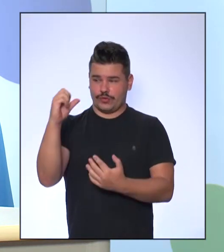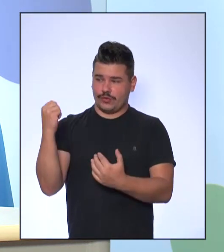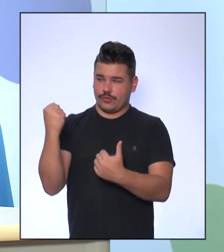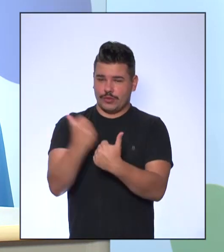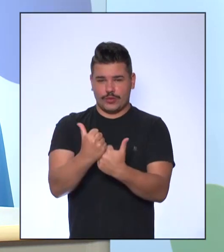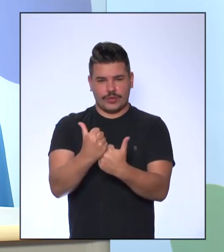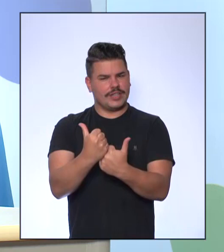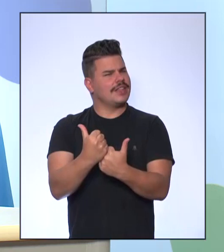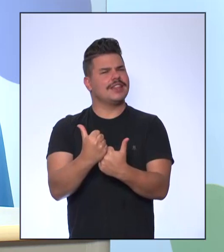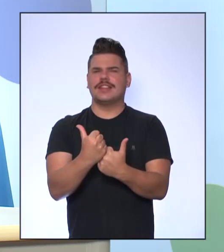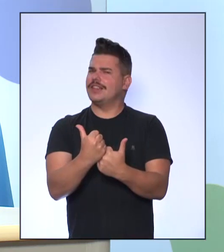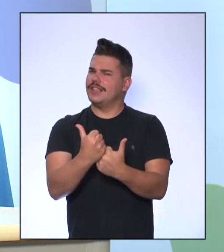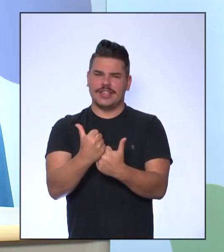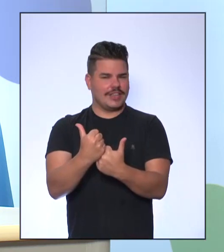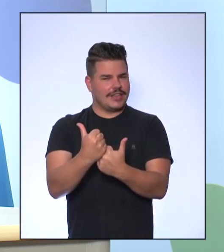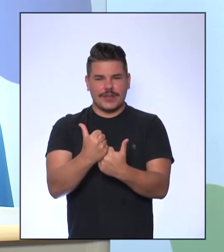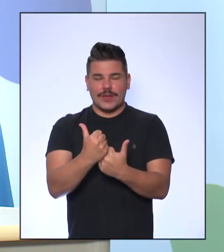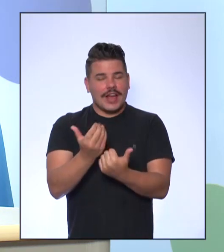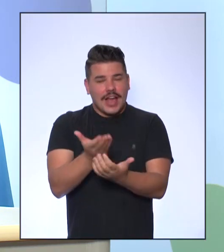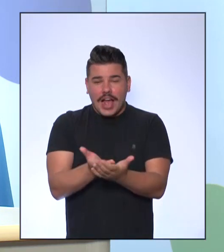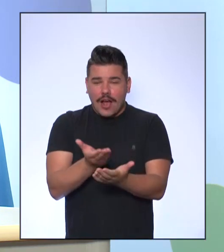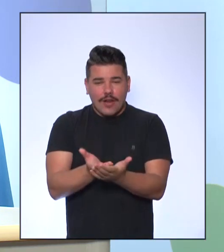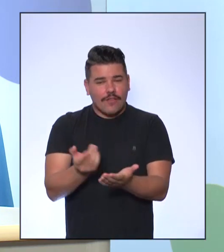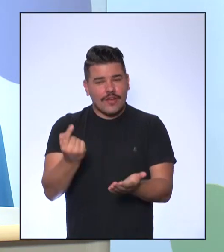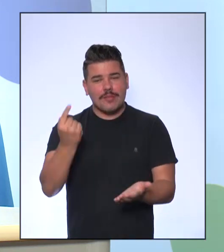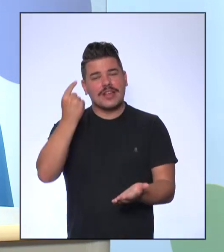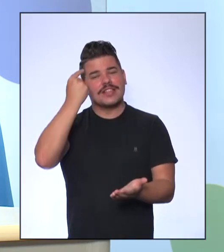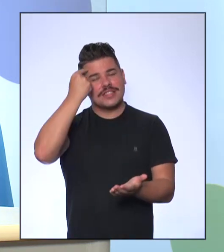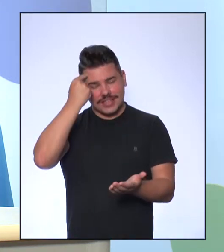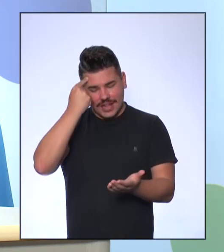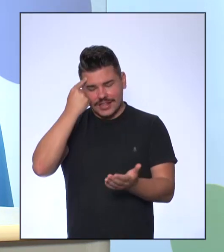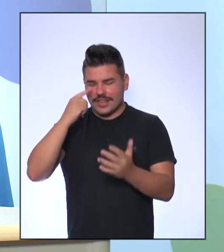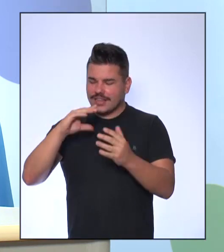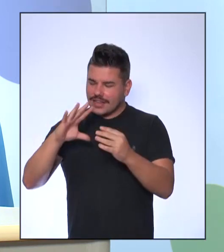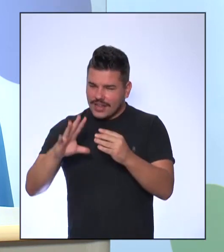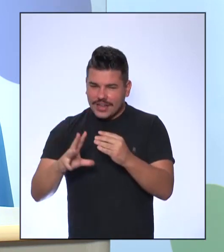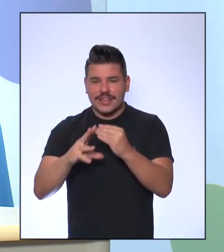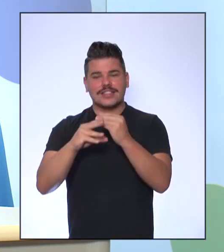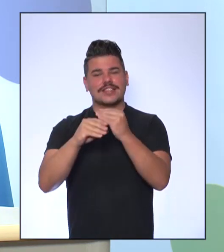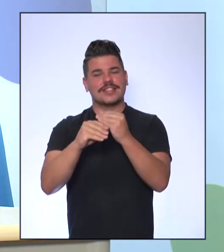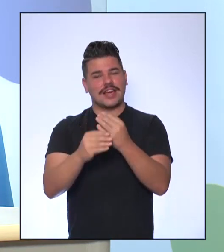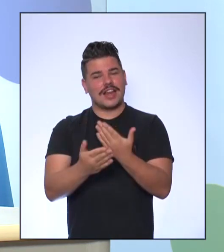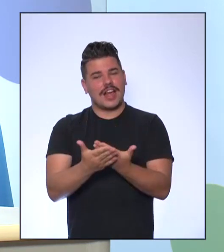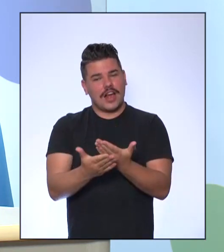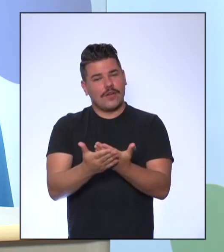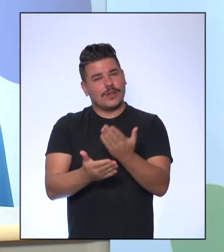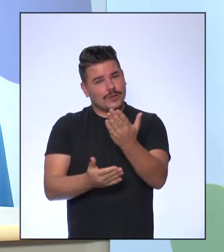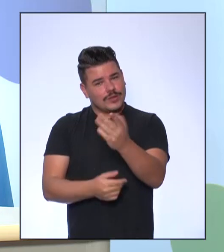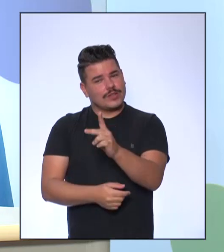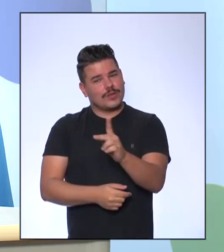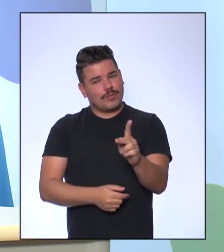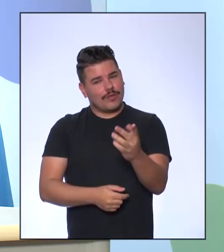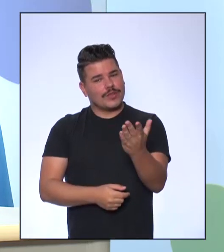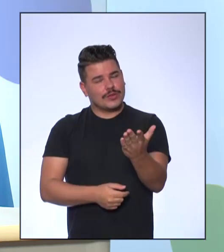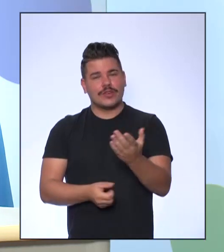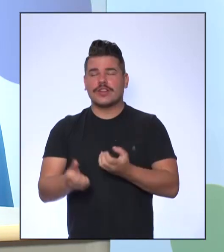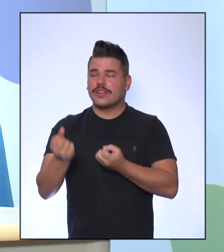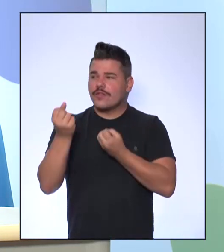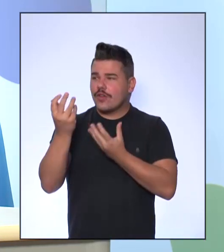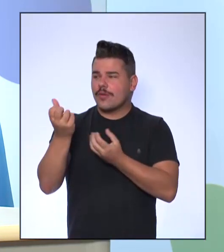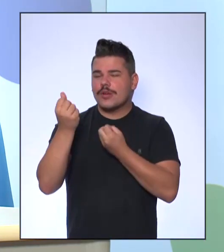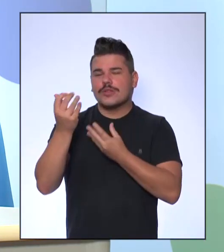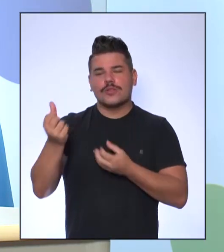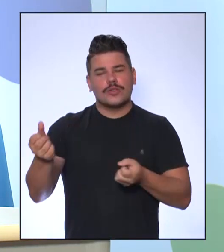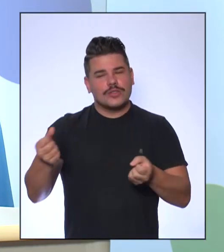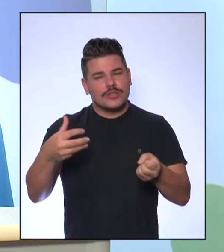foi pensada principalmente no sentido de acrescentar, né, de trazer outras informações que